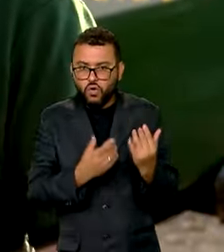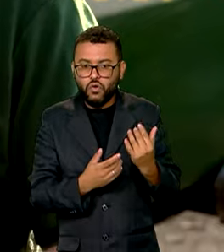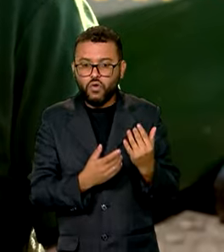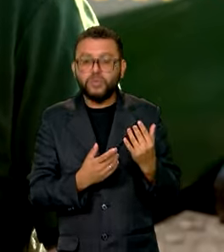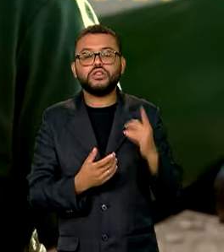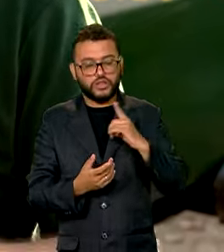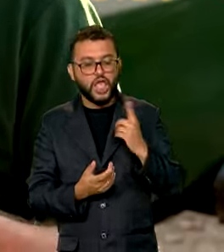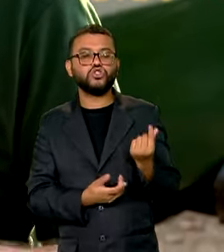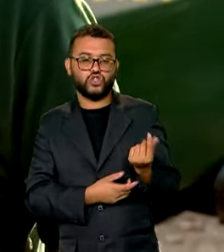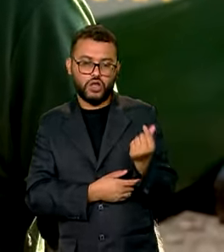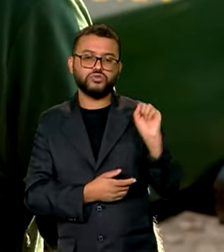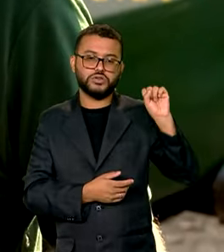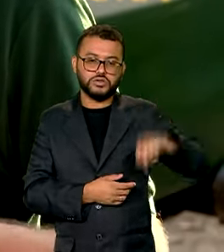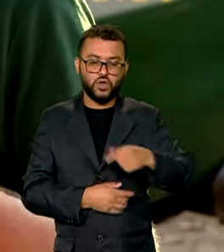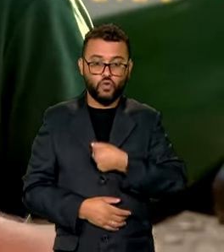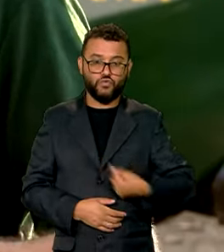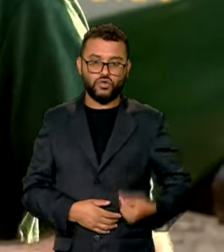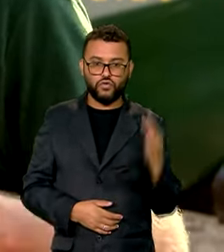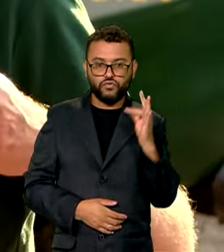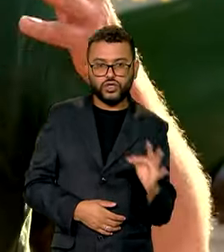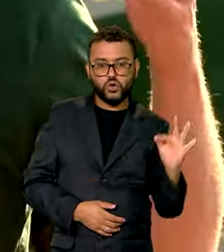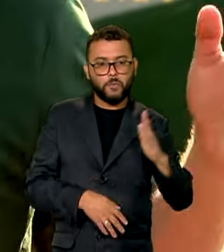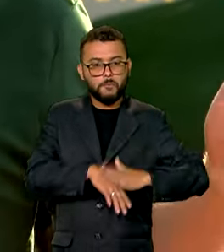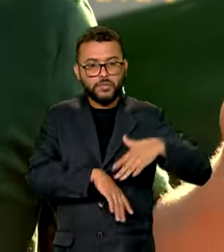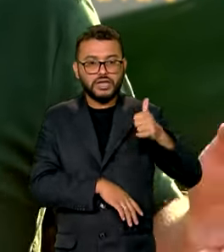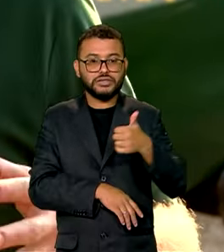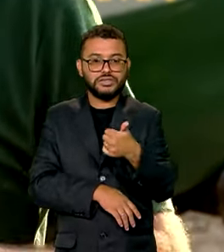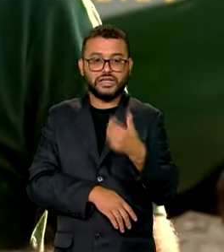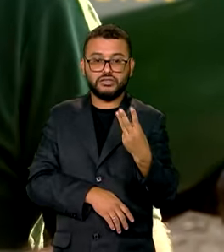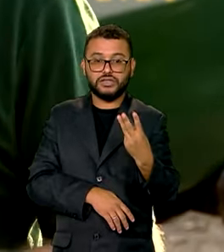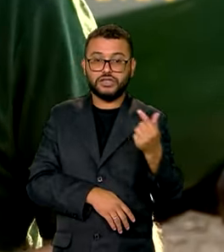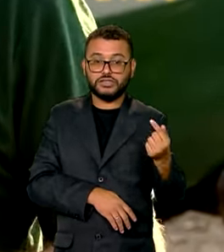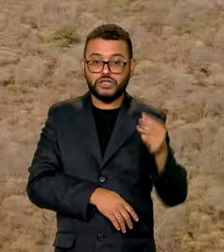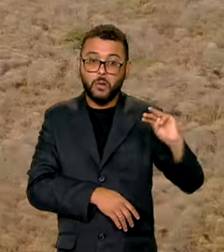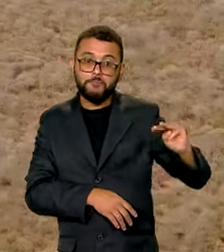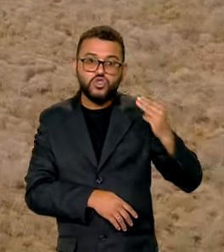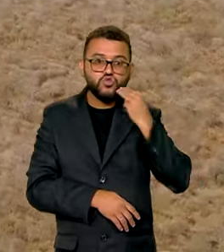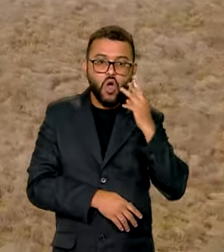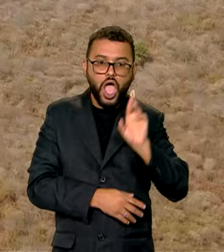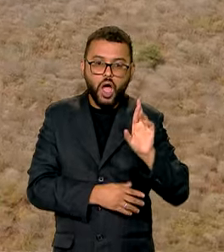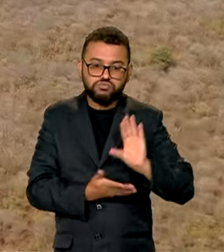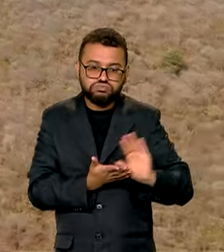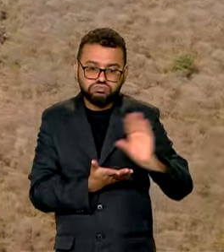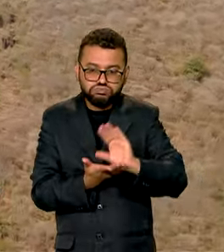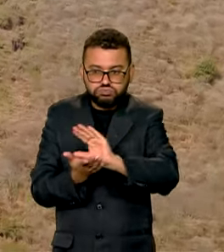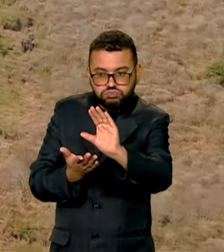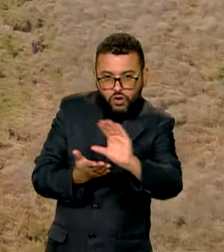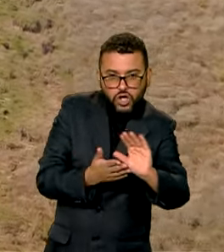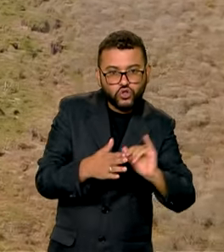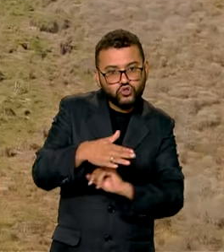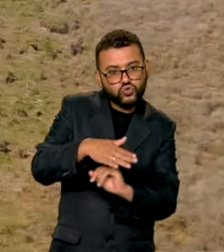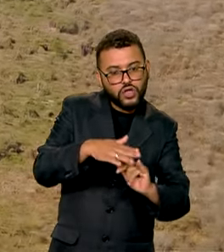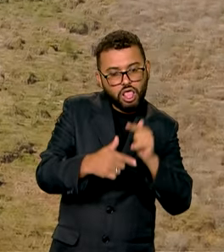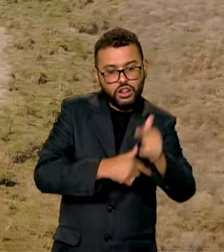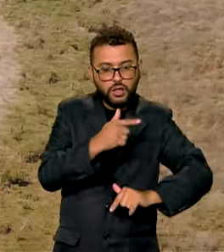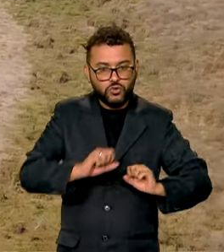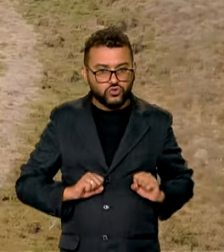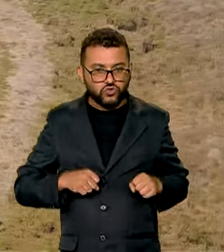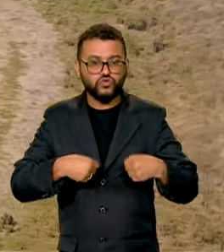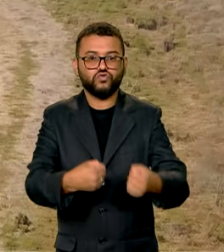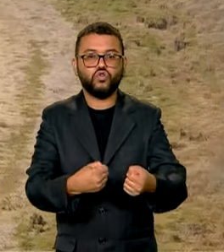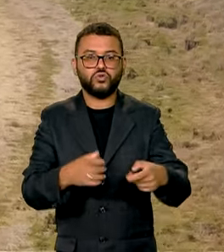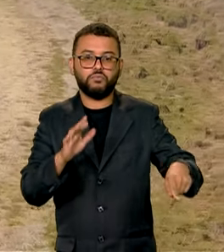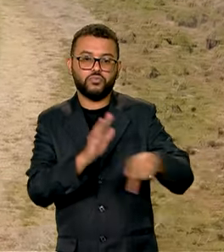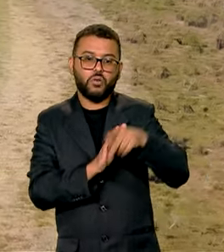faltarão recursos Governo Federal já liberou mais de 137 milhões paraas principais instituições que estão trabalhando aqui